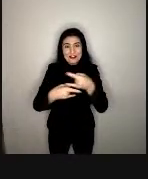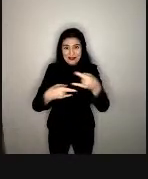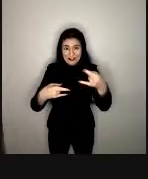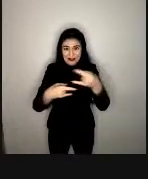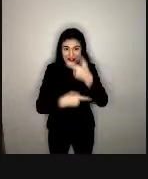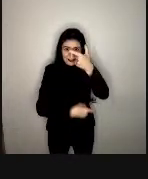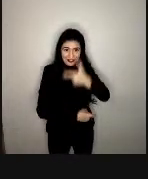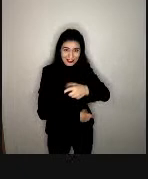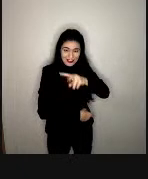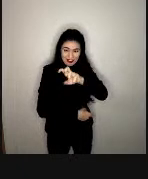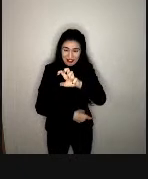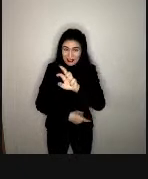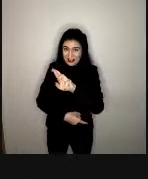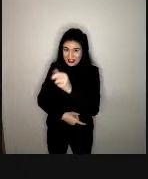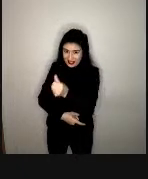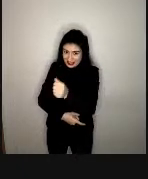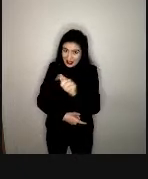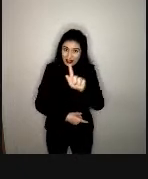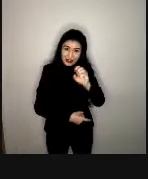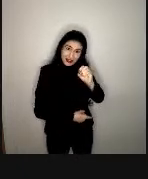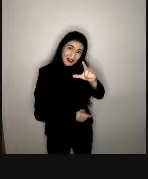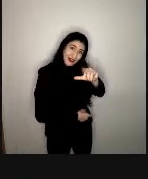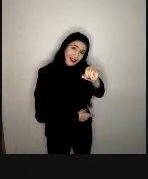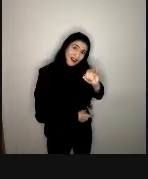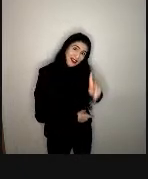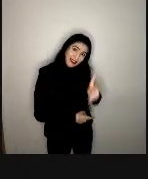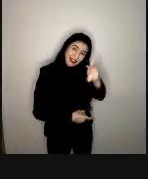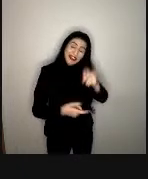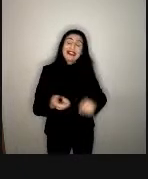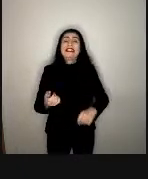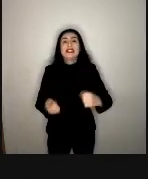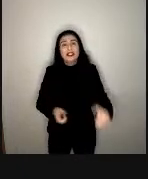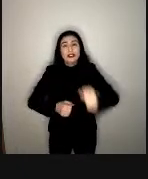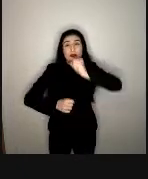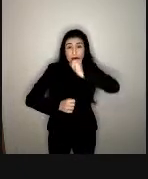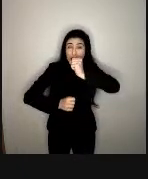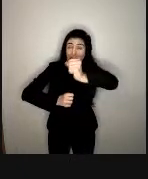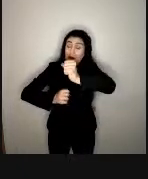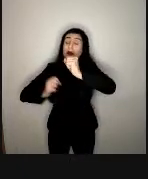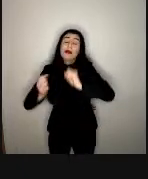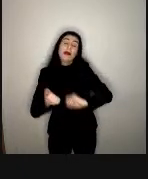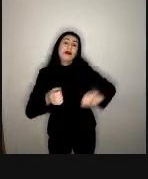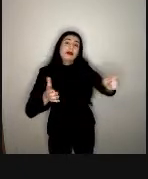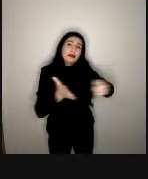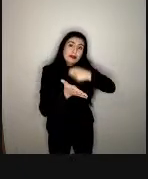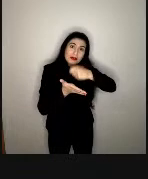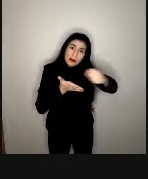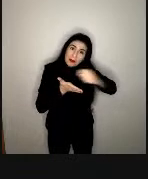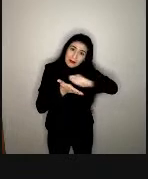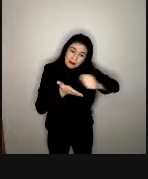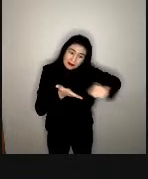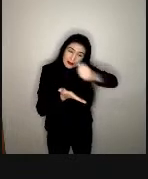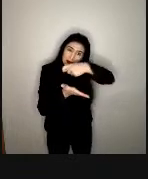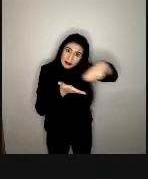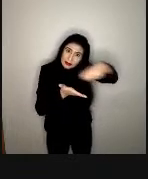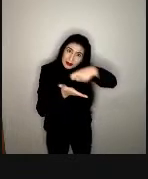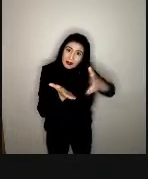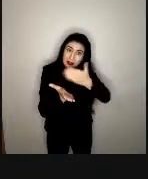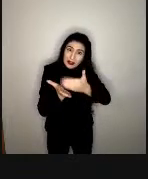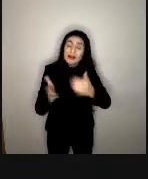a Vera Golic, eu sou jornalista, sou escritora e sou autora do projeto De Peito Aberto junto com o Hugo